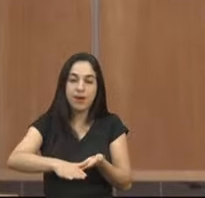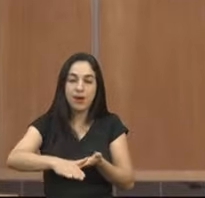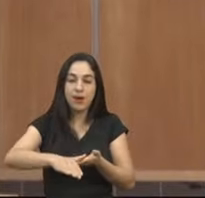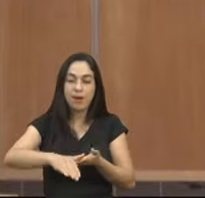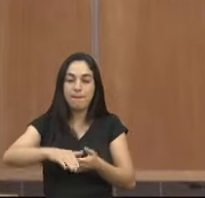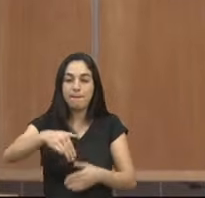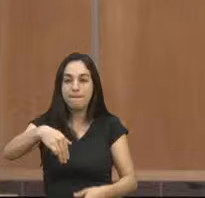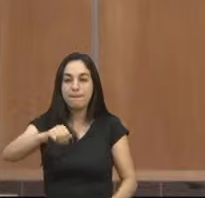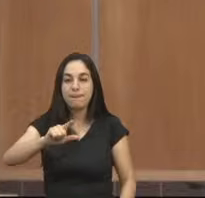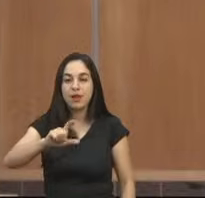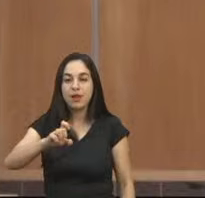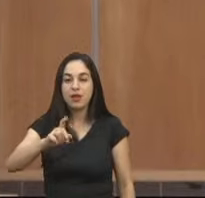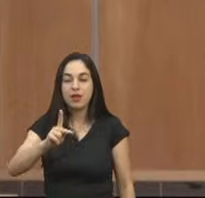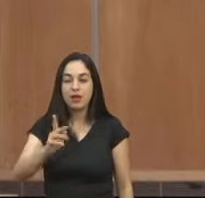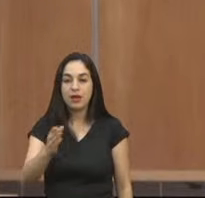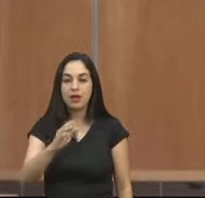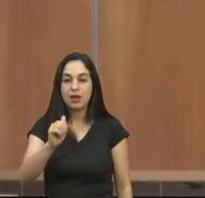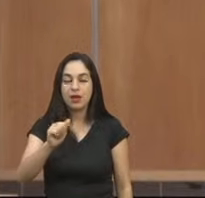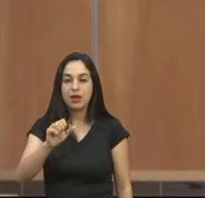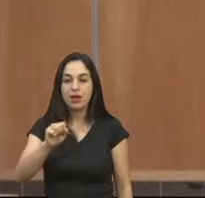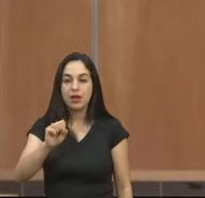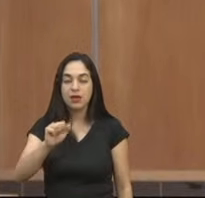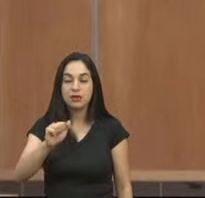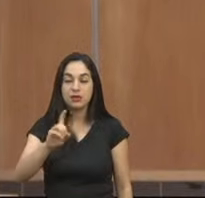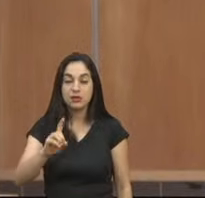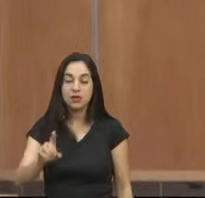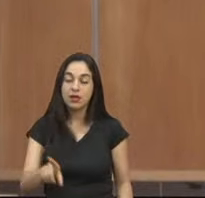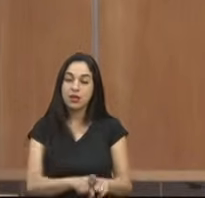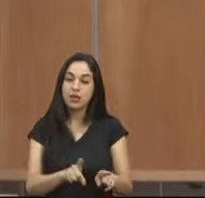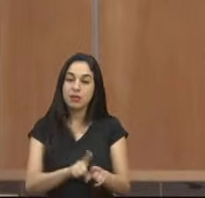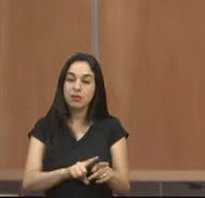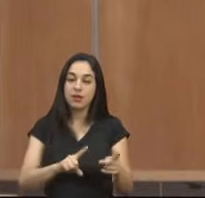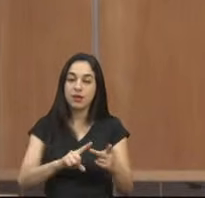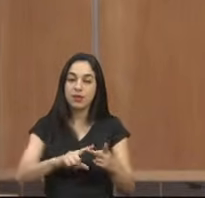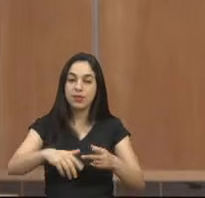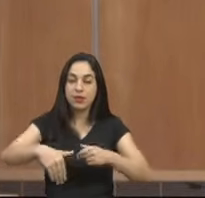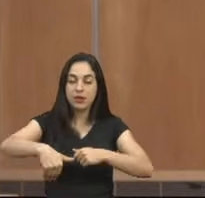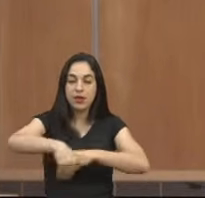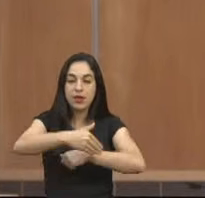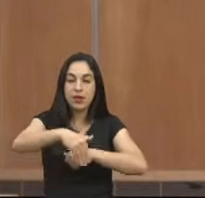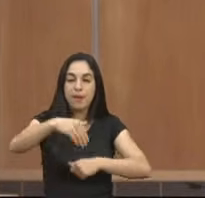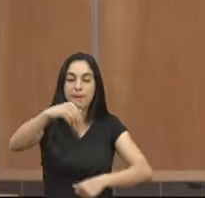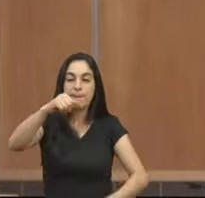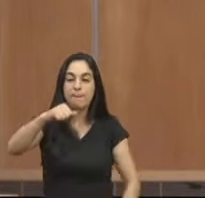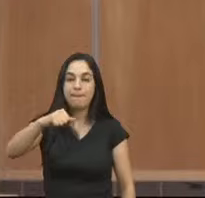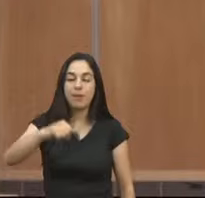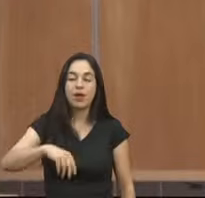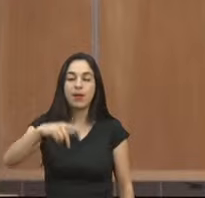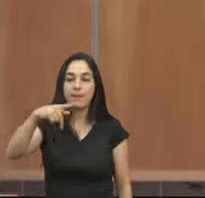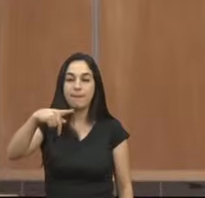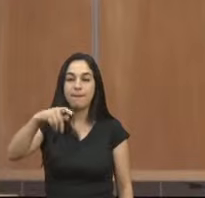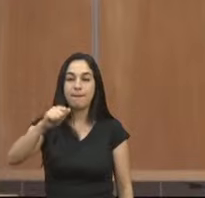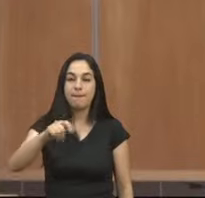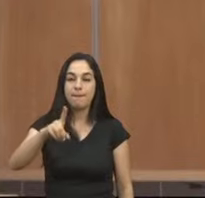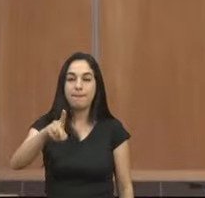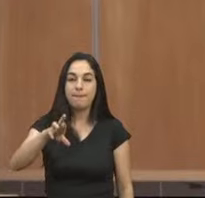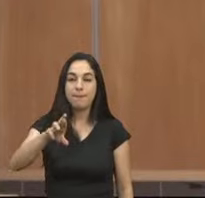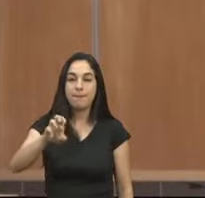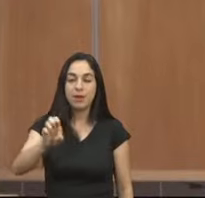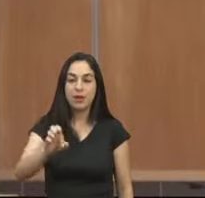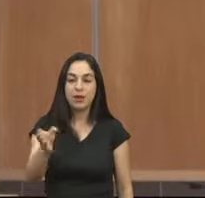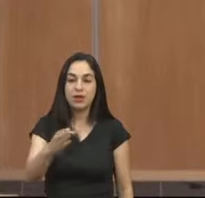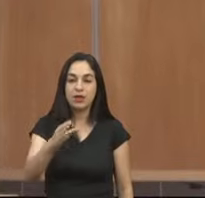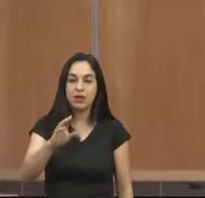E também da Padre Eugênio, que nem jeito de passar de carro lá também, já deu ordem de serviço